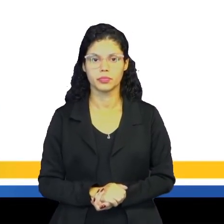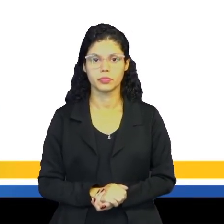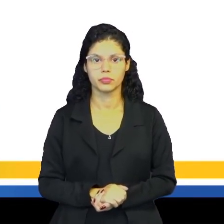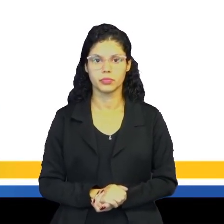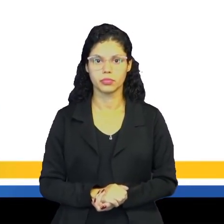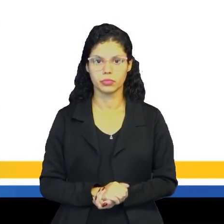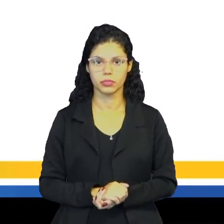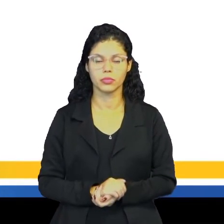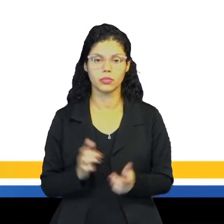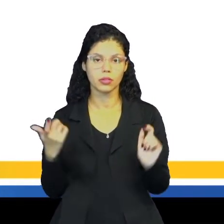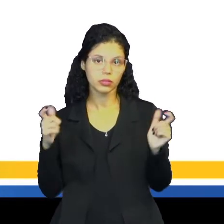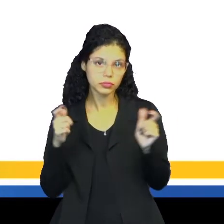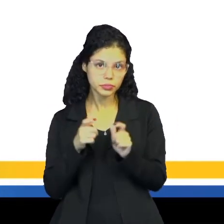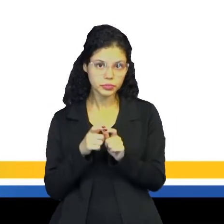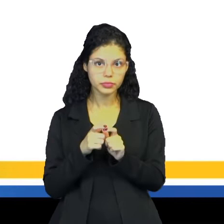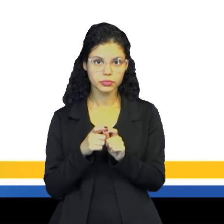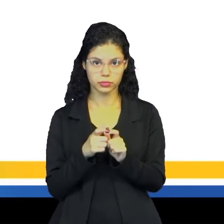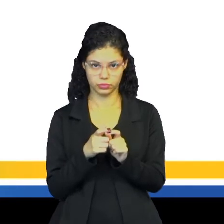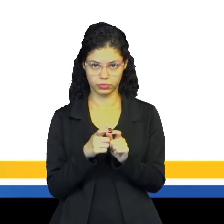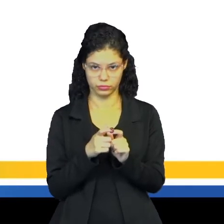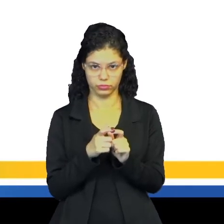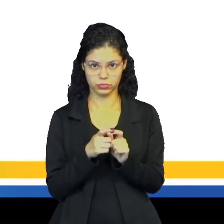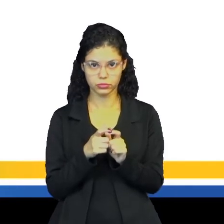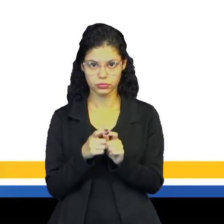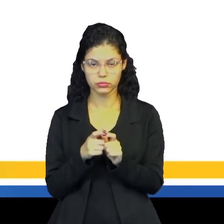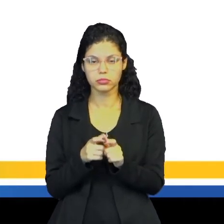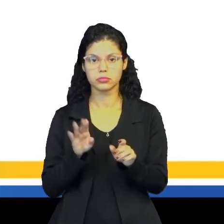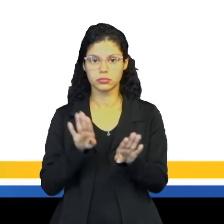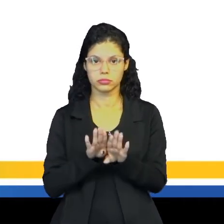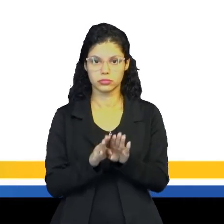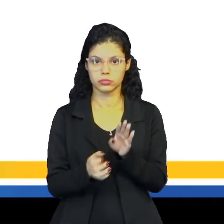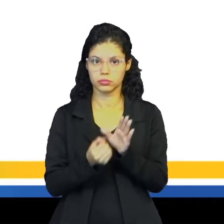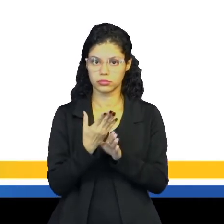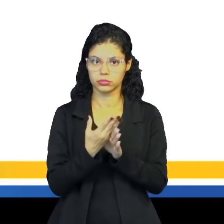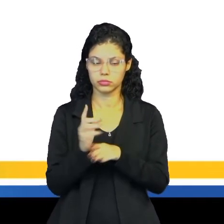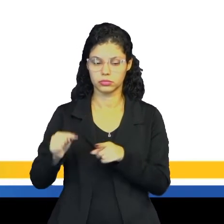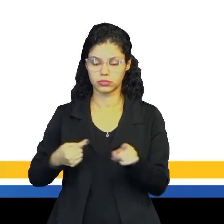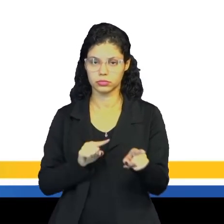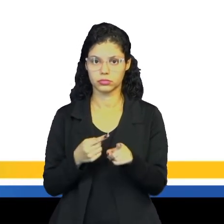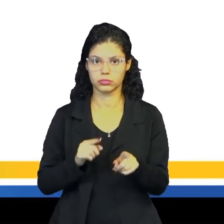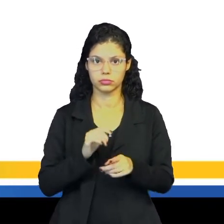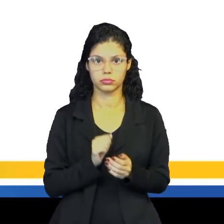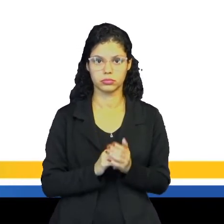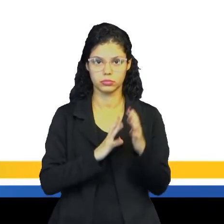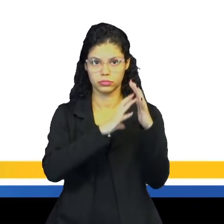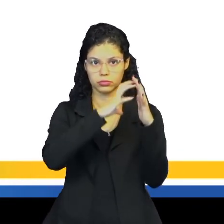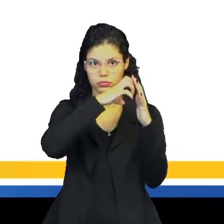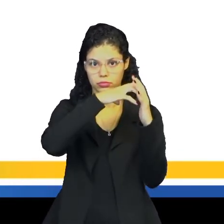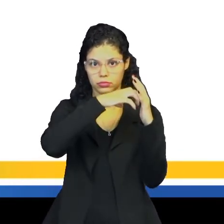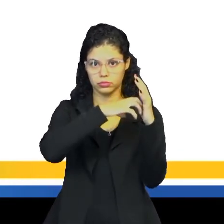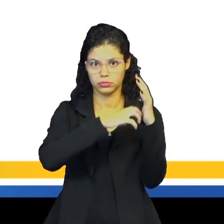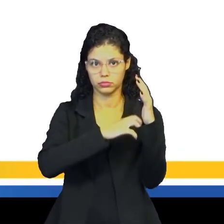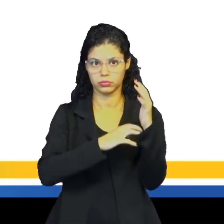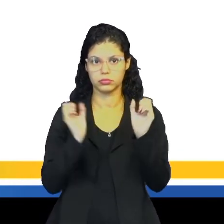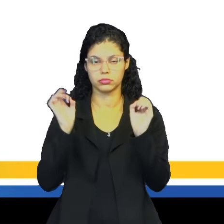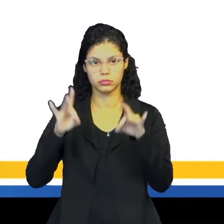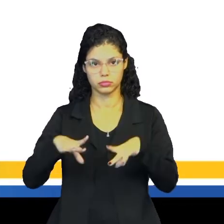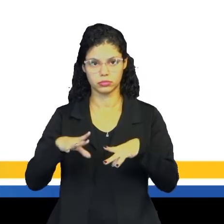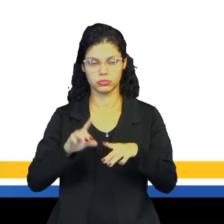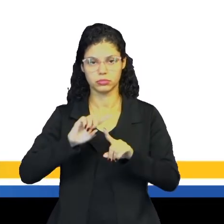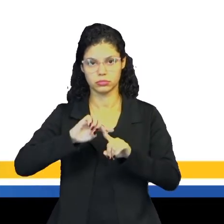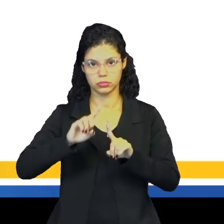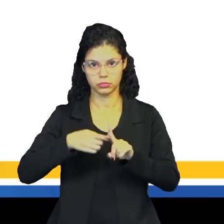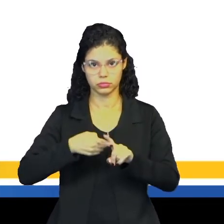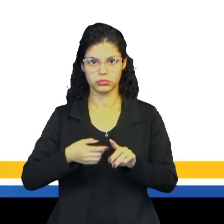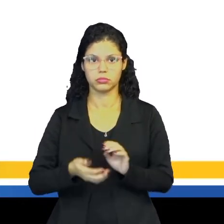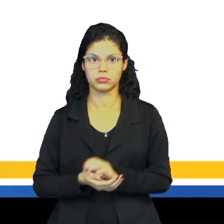Essa diminuição do estrogênio, ela provoca a dessecação do endométrio. E, por último, então, vem a